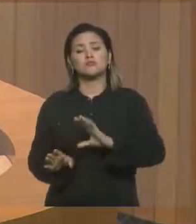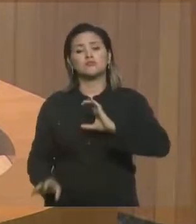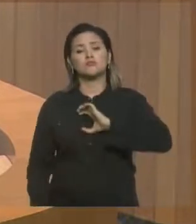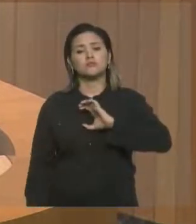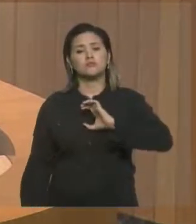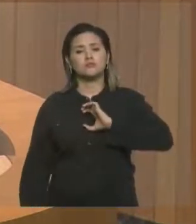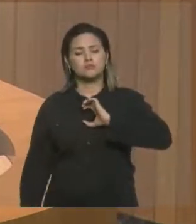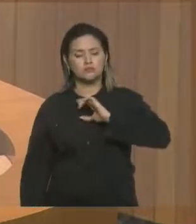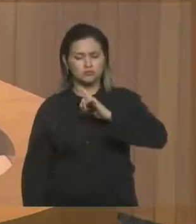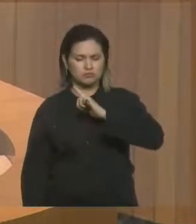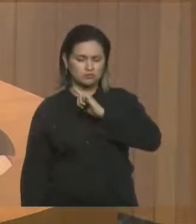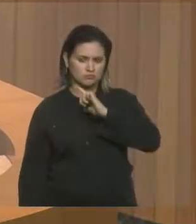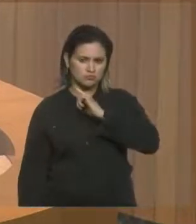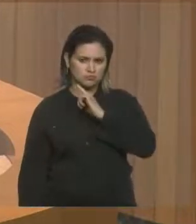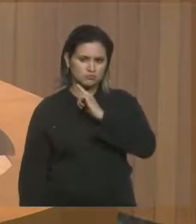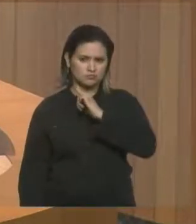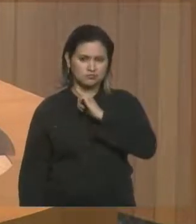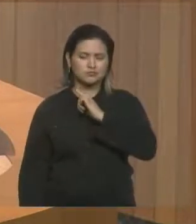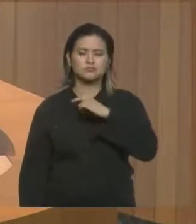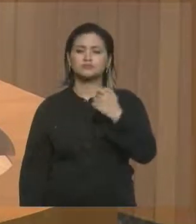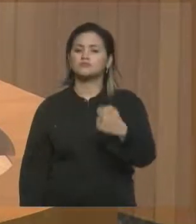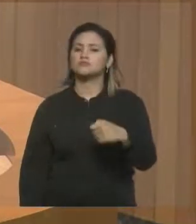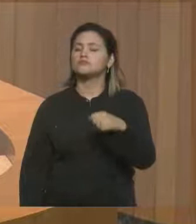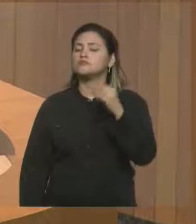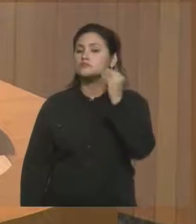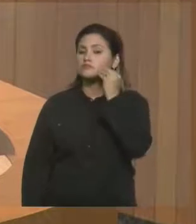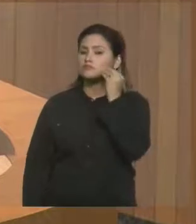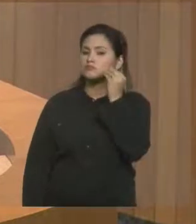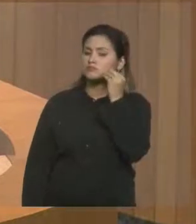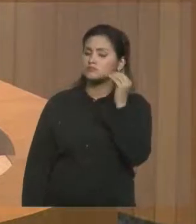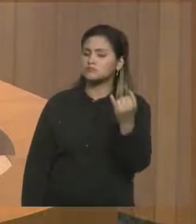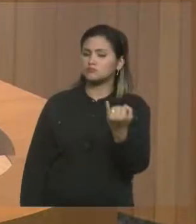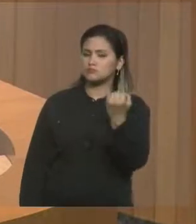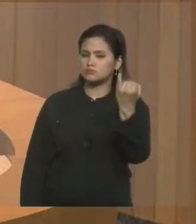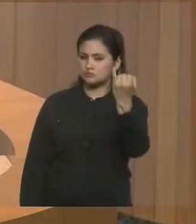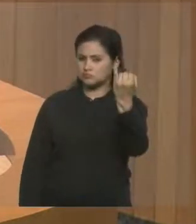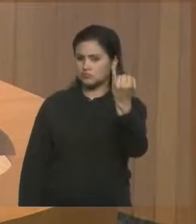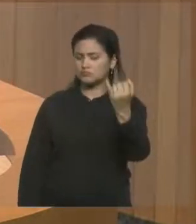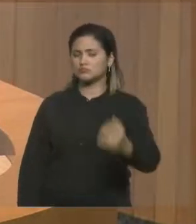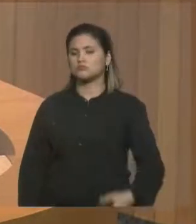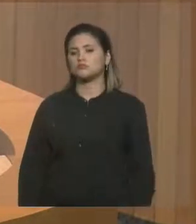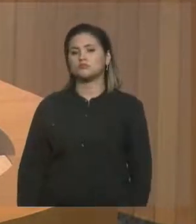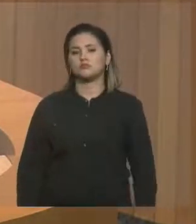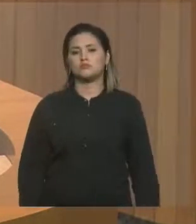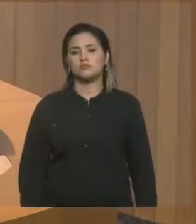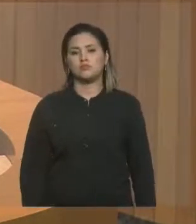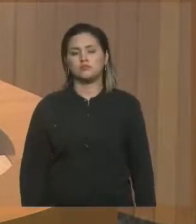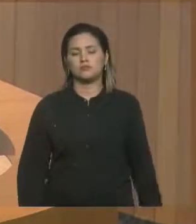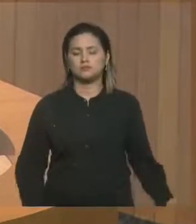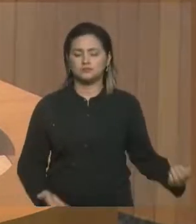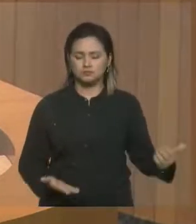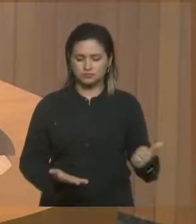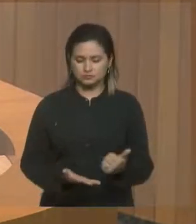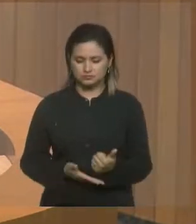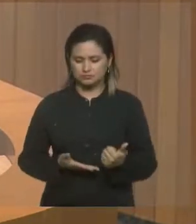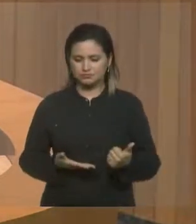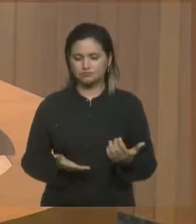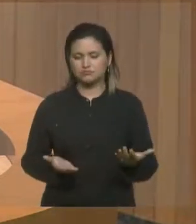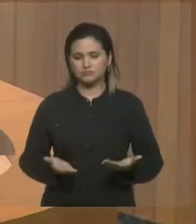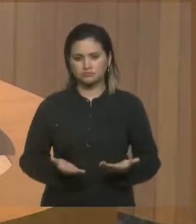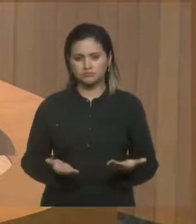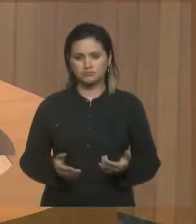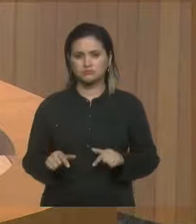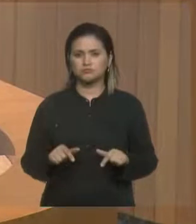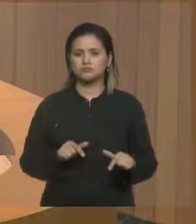atendimento oncológico que tem que ser verificado também a sua importância. Portanto, Fundamental, nesse momento, trabalhar